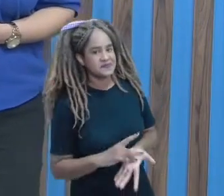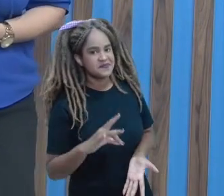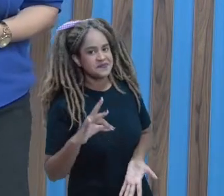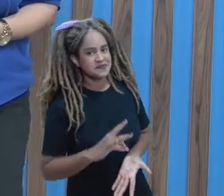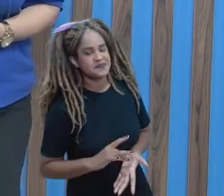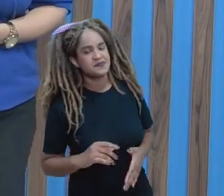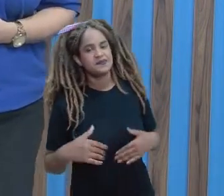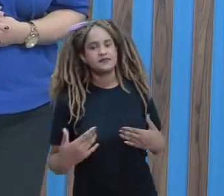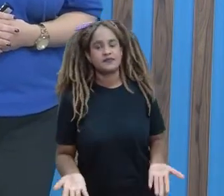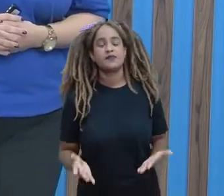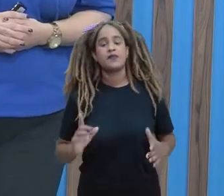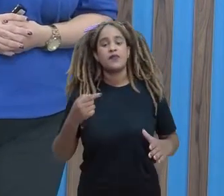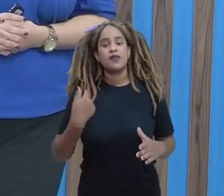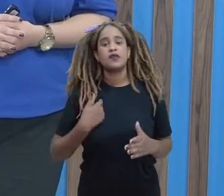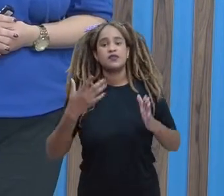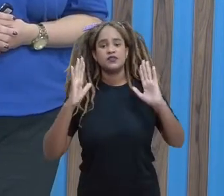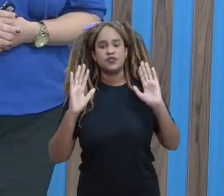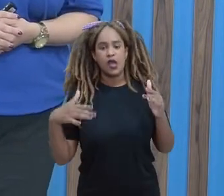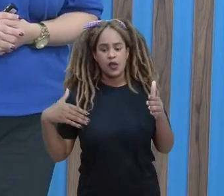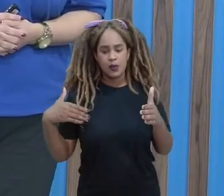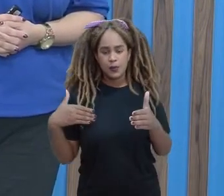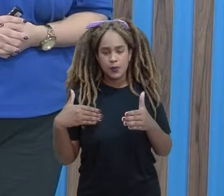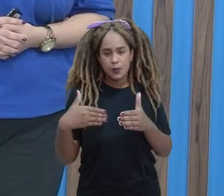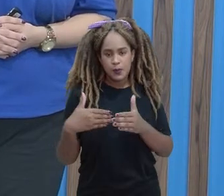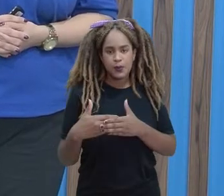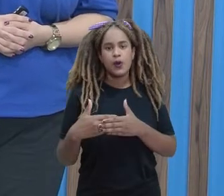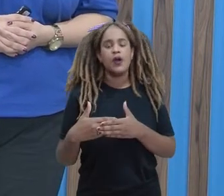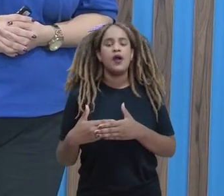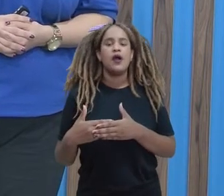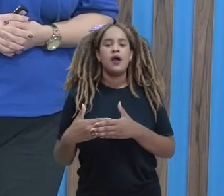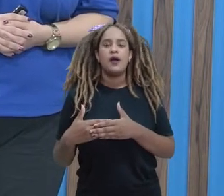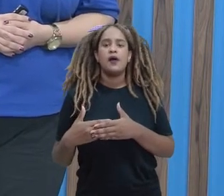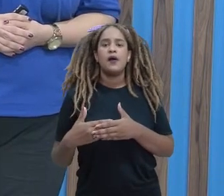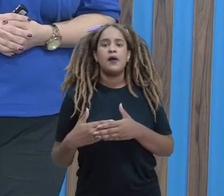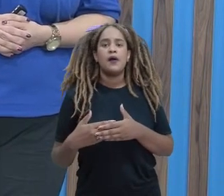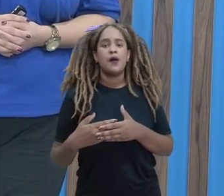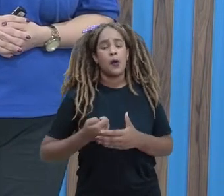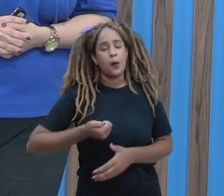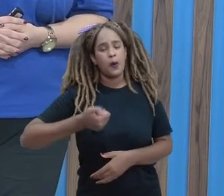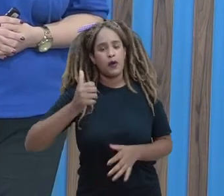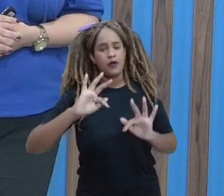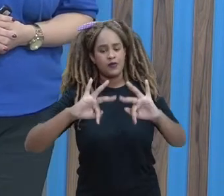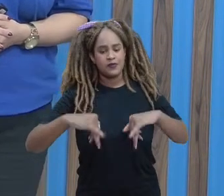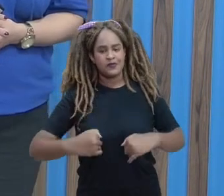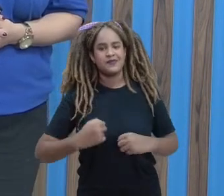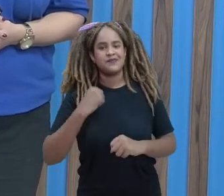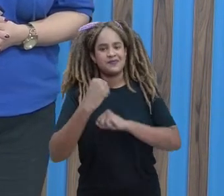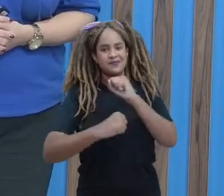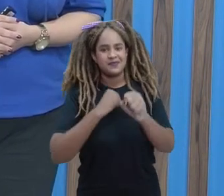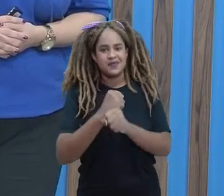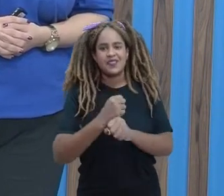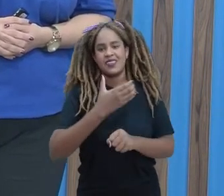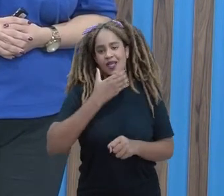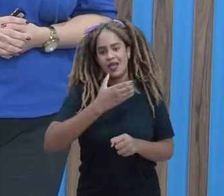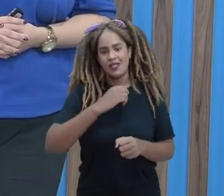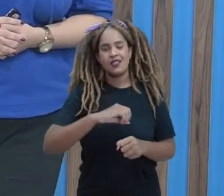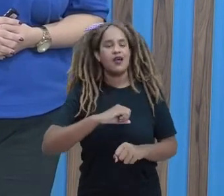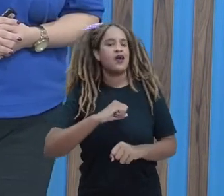professora. Já estamos aí, né, nas vésperas do nosso final de ano, né, do Natal, Ano